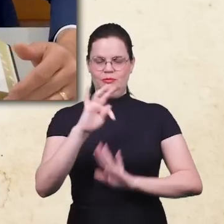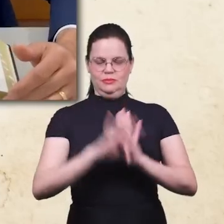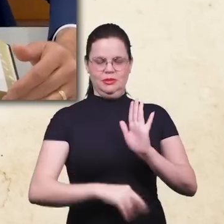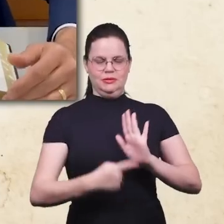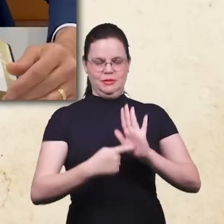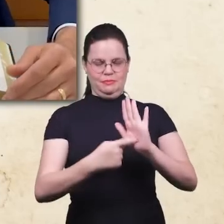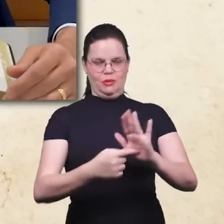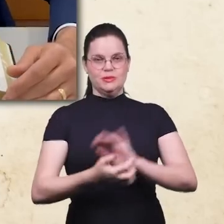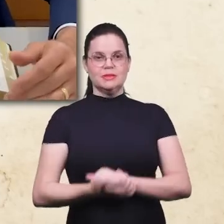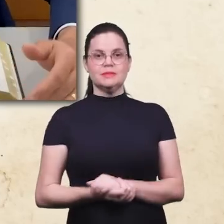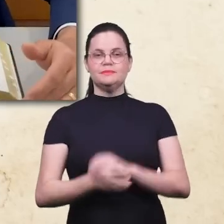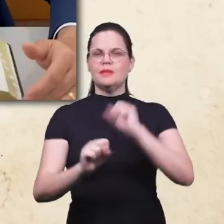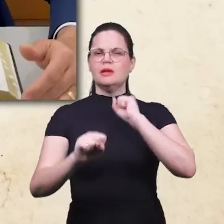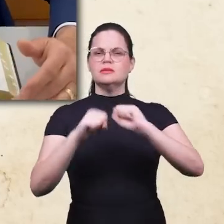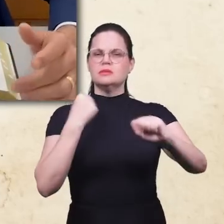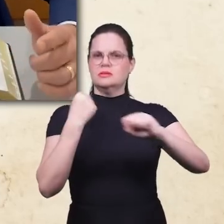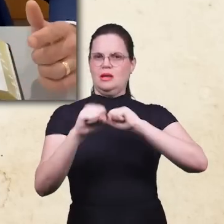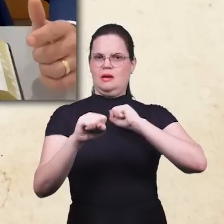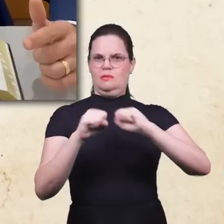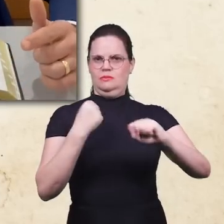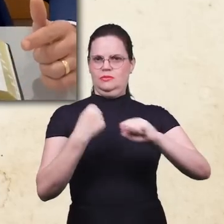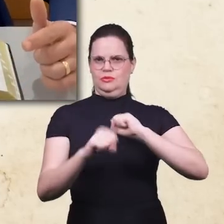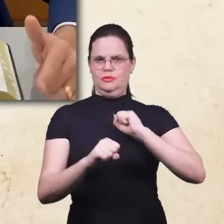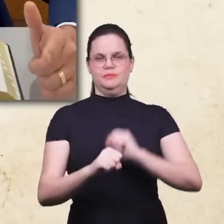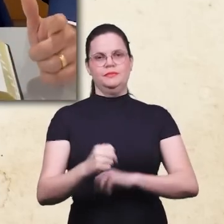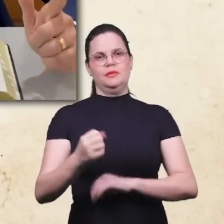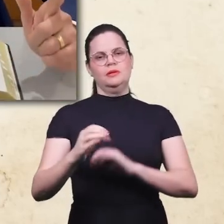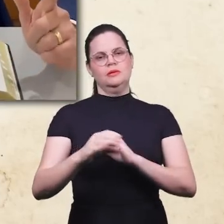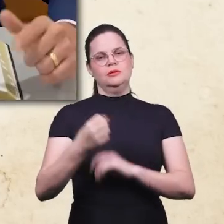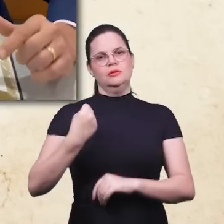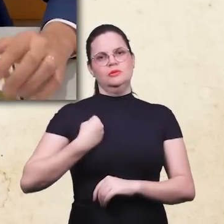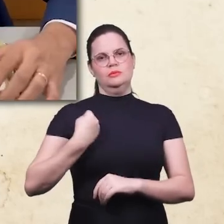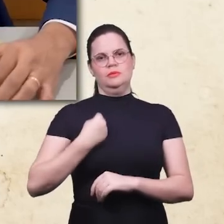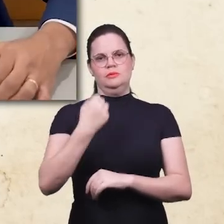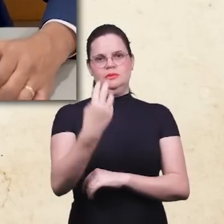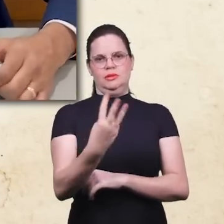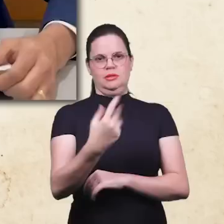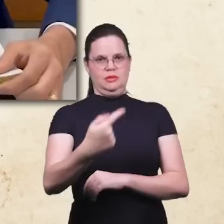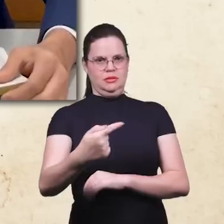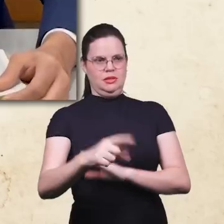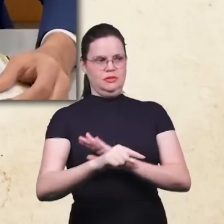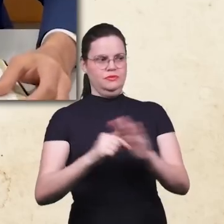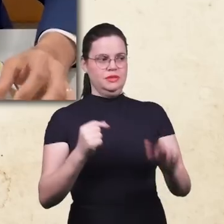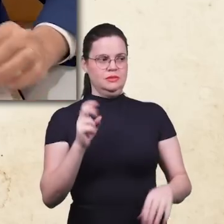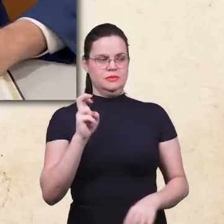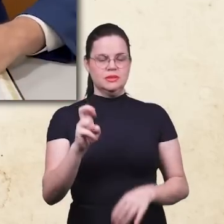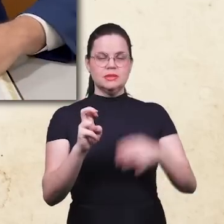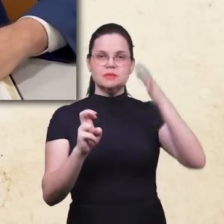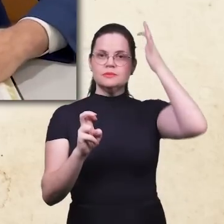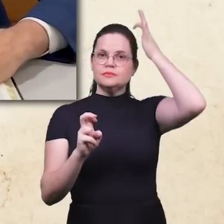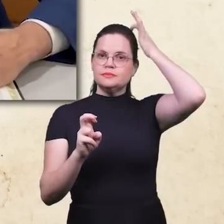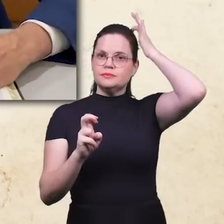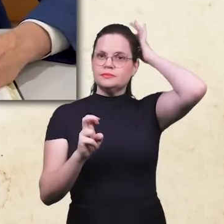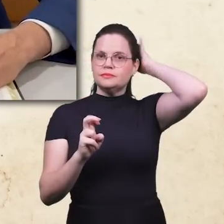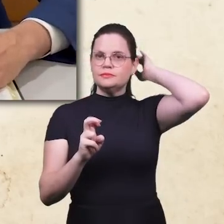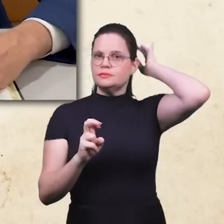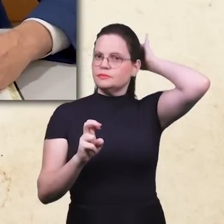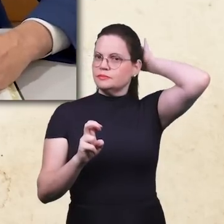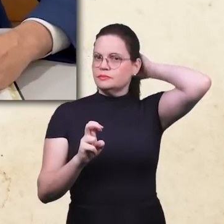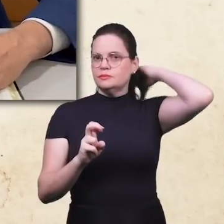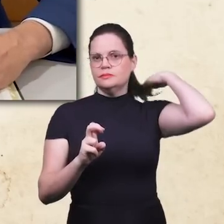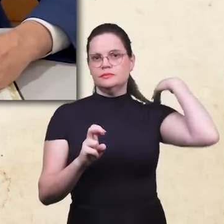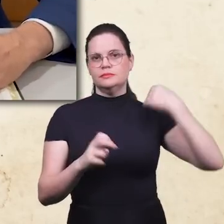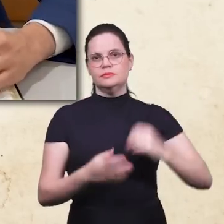isso, que está em Salmos, no capítulo 37, verso 5, que diz o